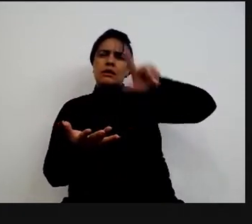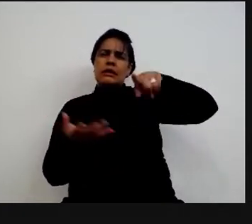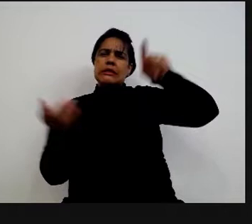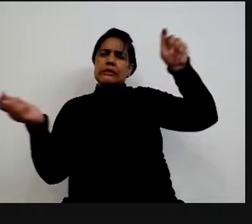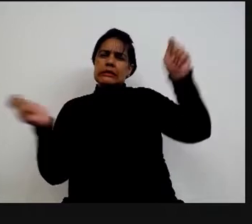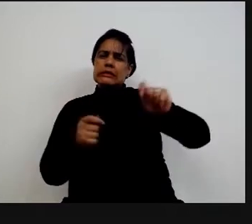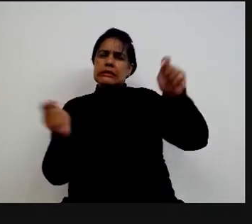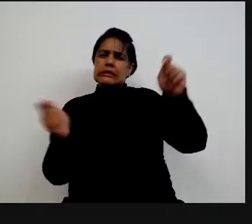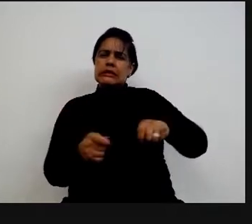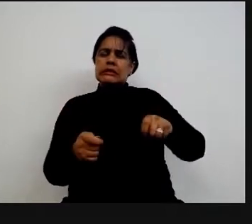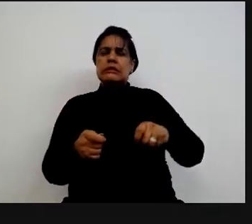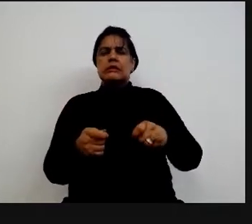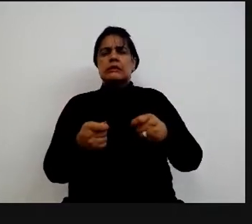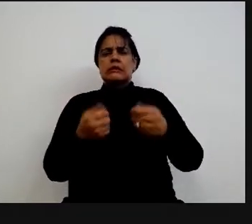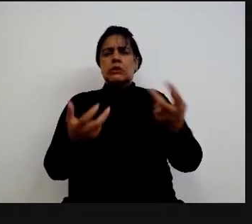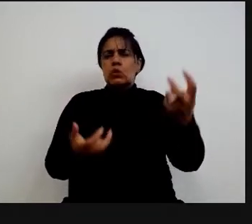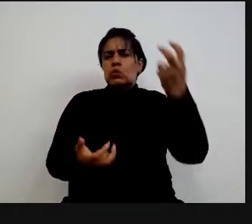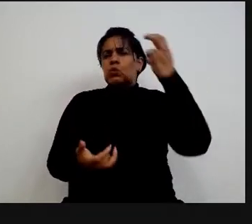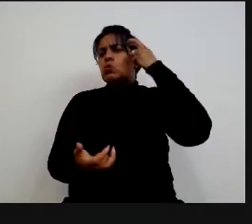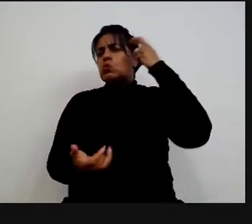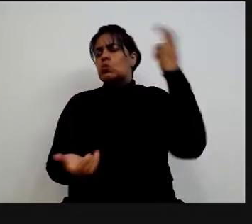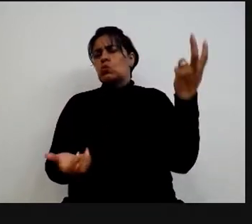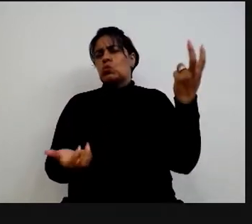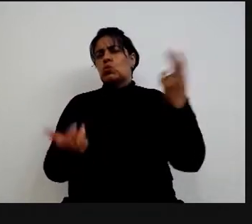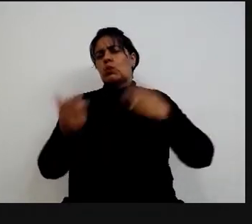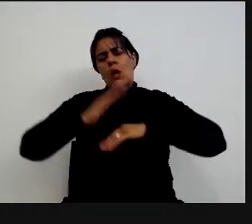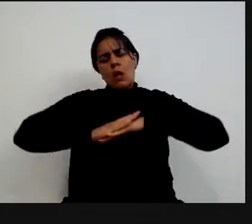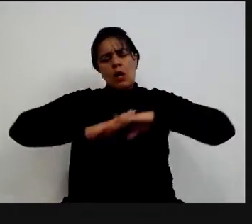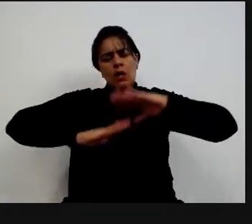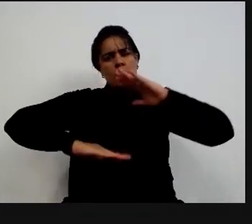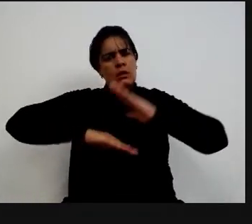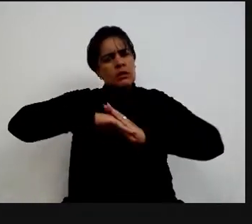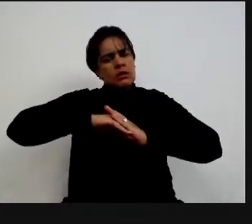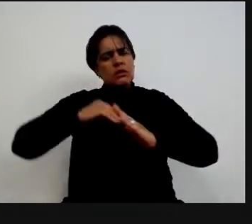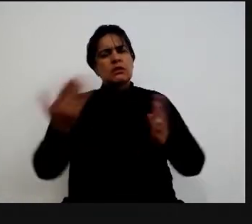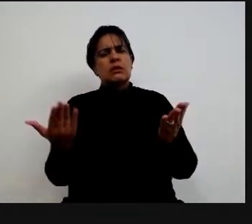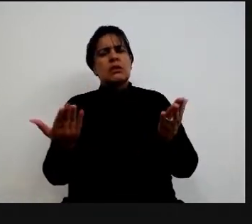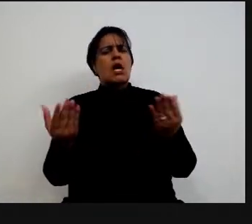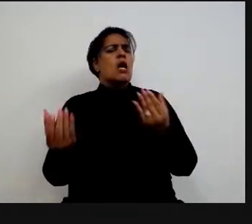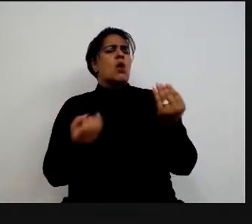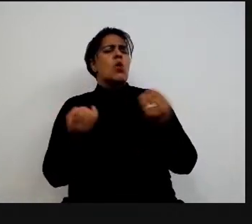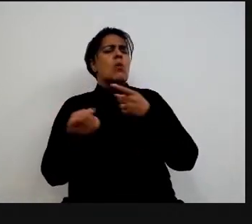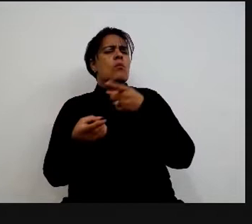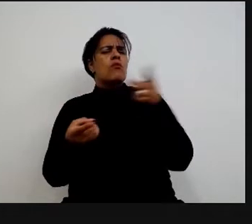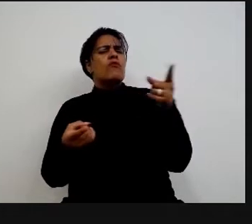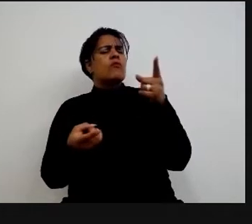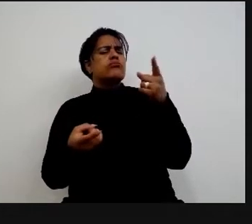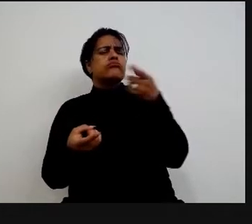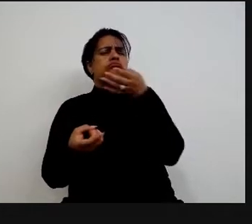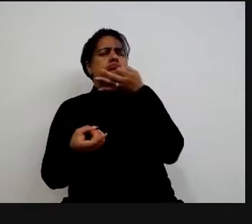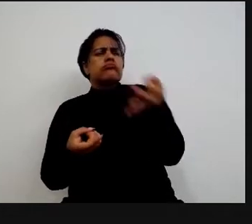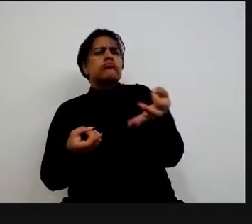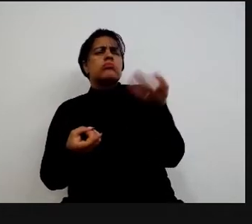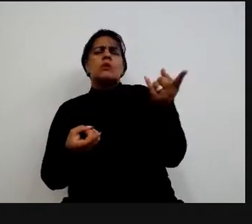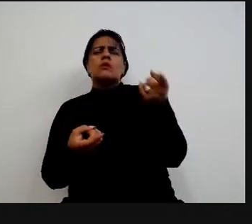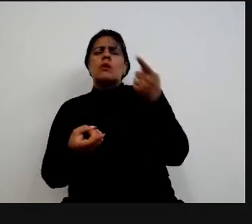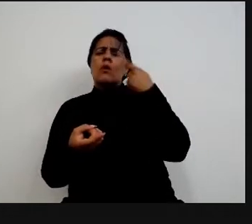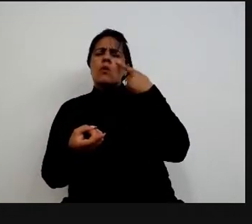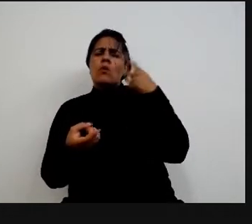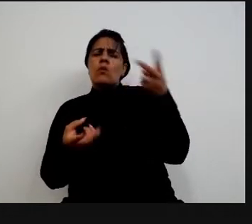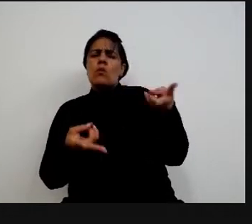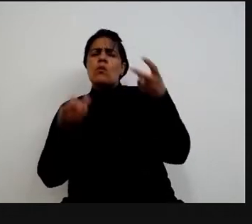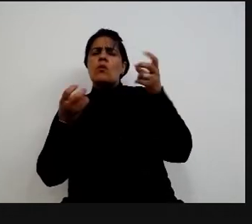de capacidade, de competência, de cultura, né? Como é que você vê isso? Essa forma que